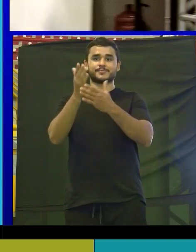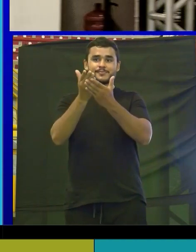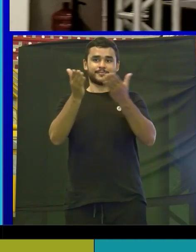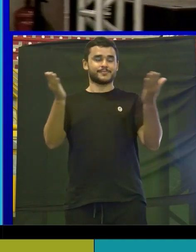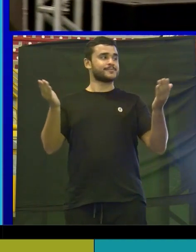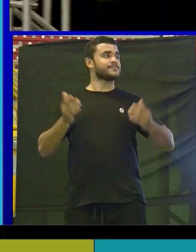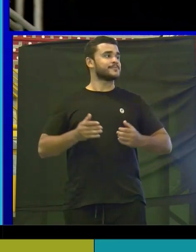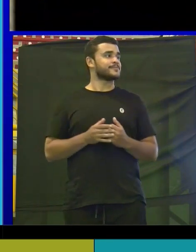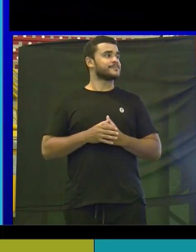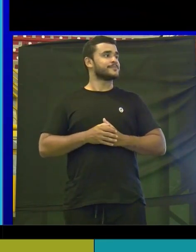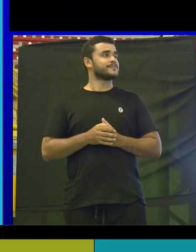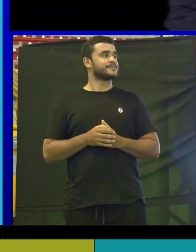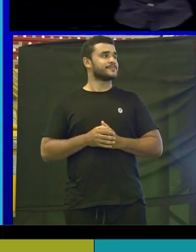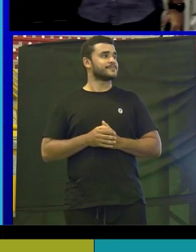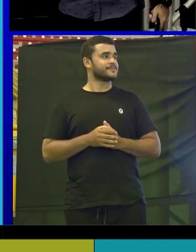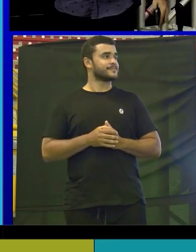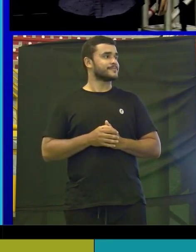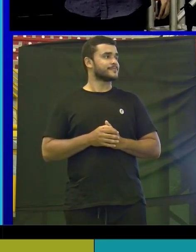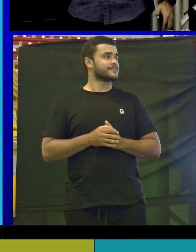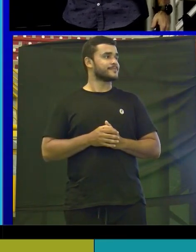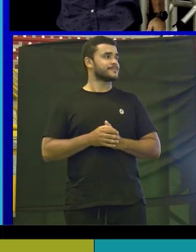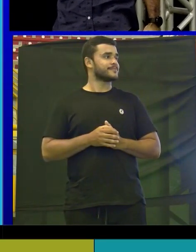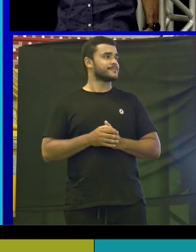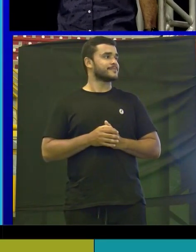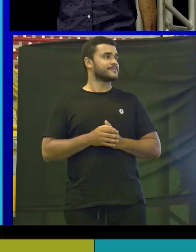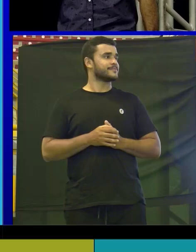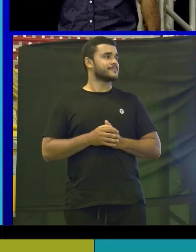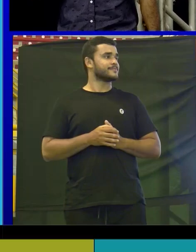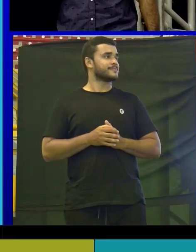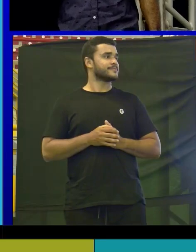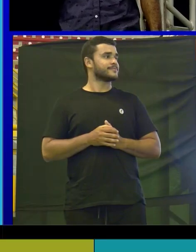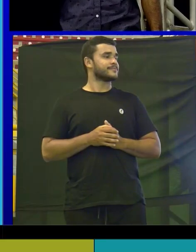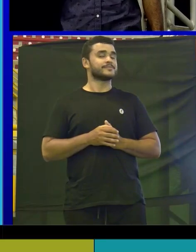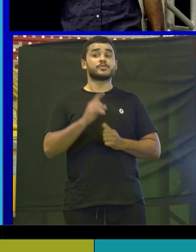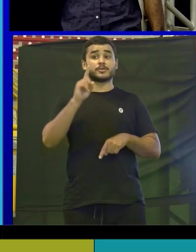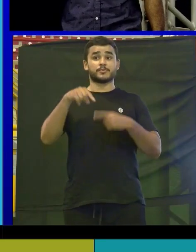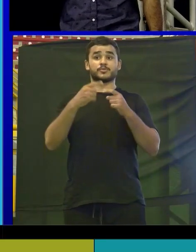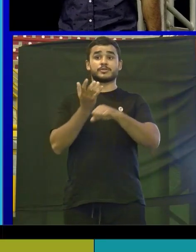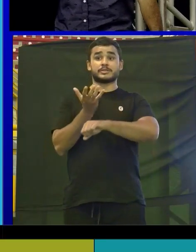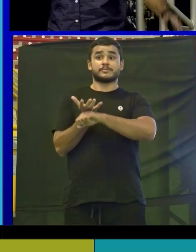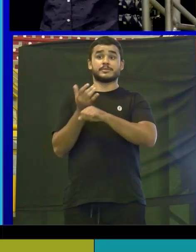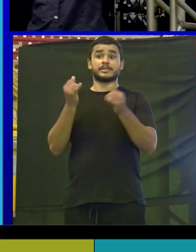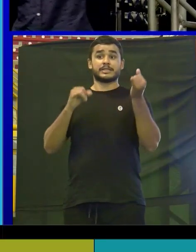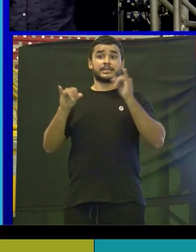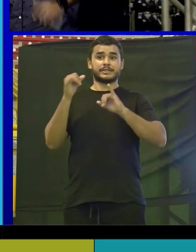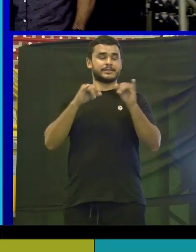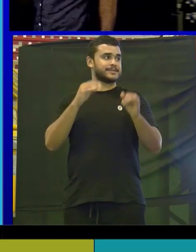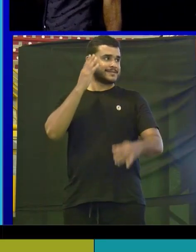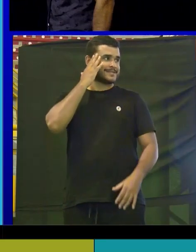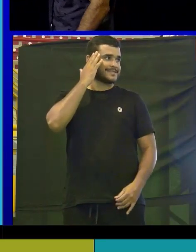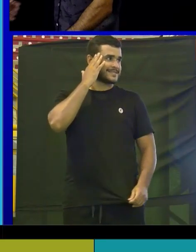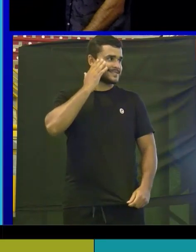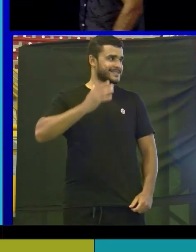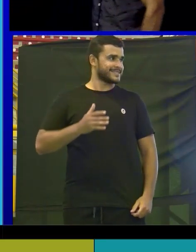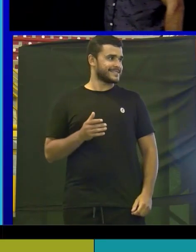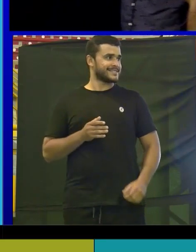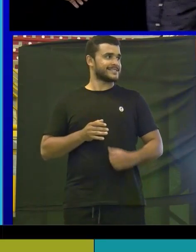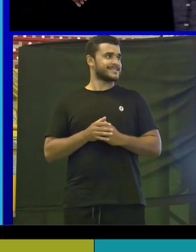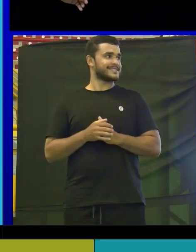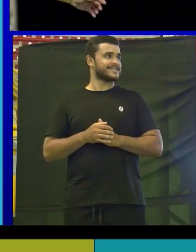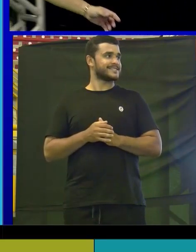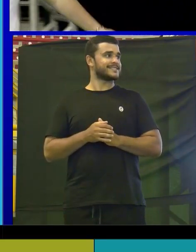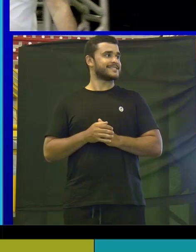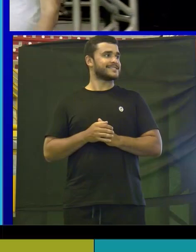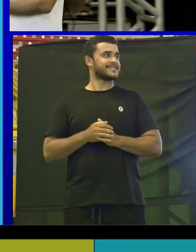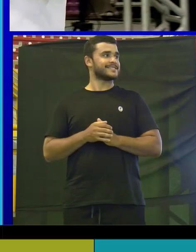tarde. Beleza? Já falar um pouquinho de química aqui com vocês, beleza? Fio. E quando ele